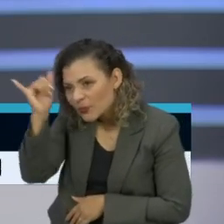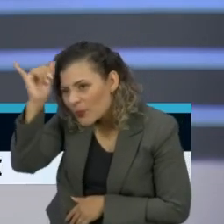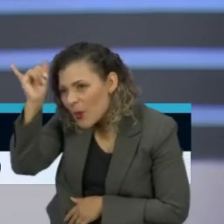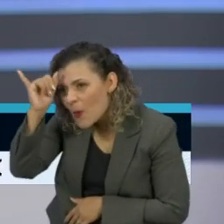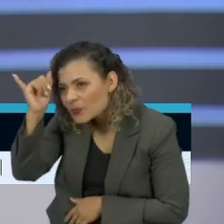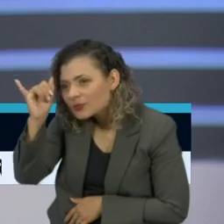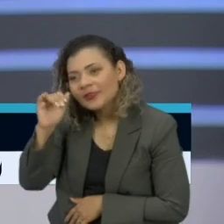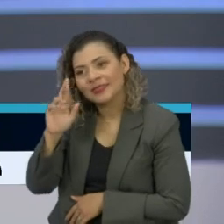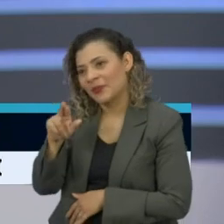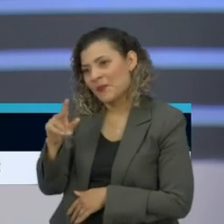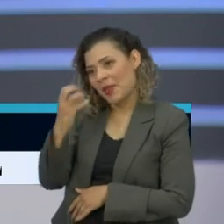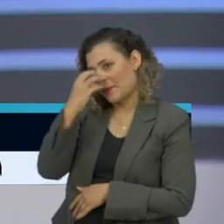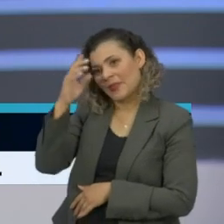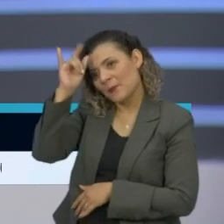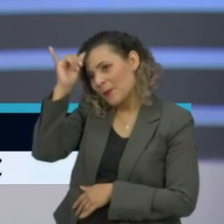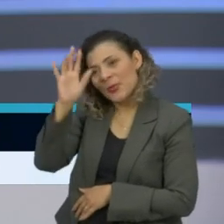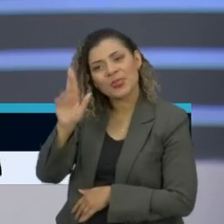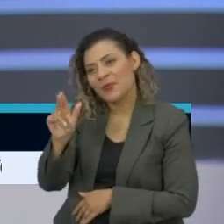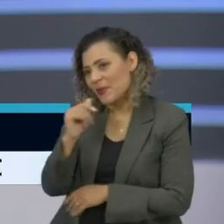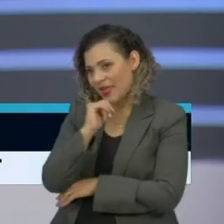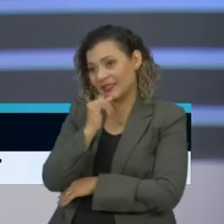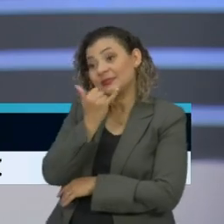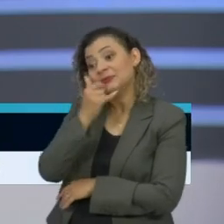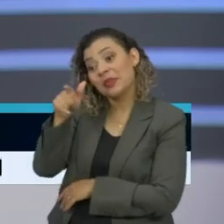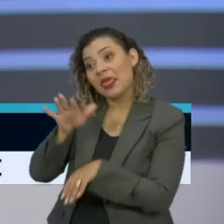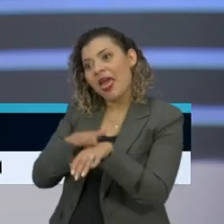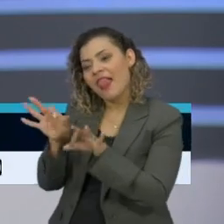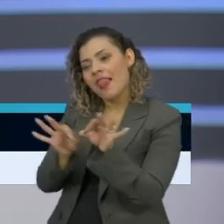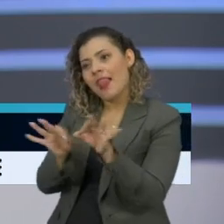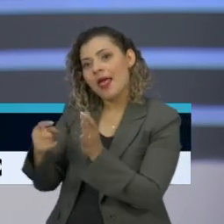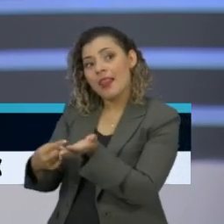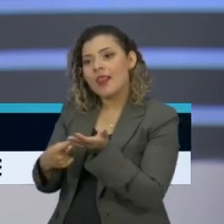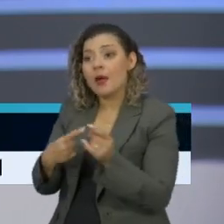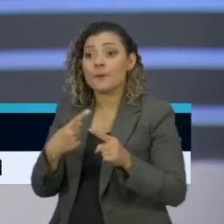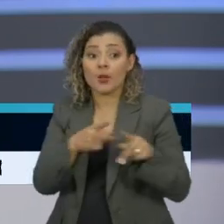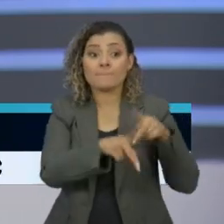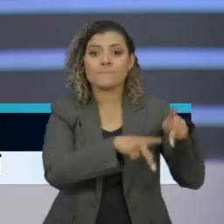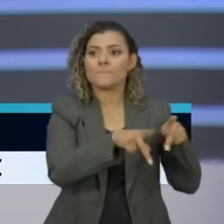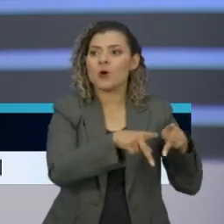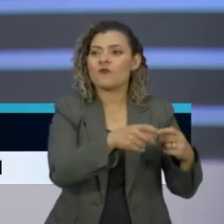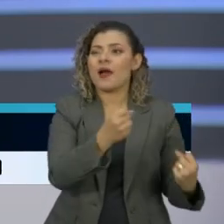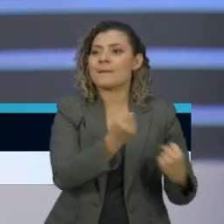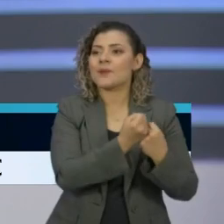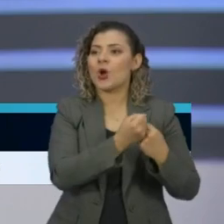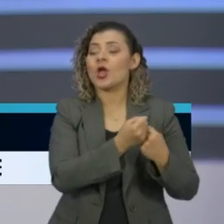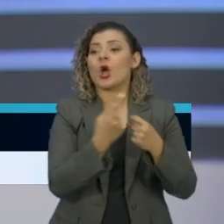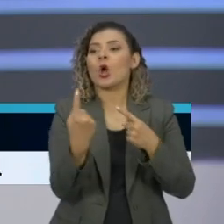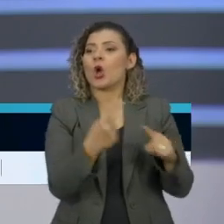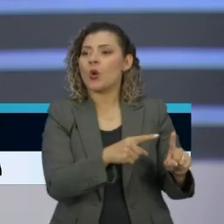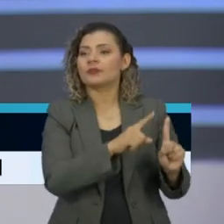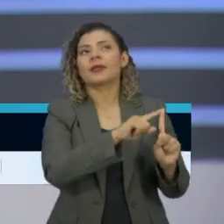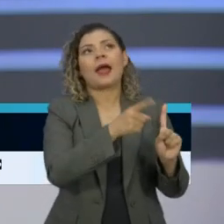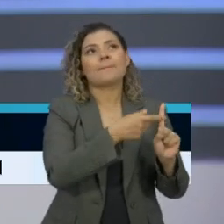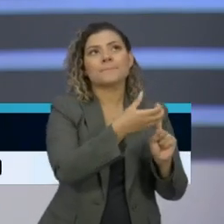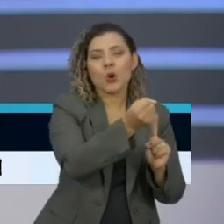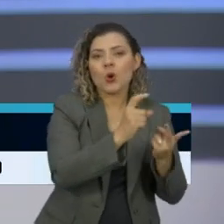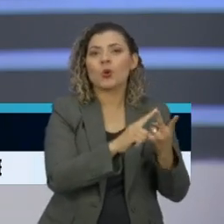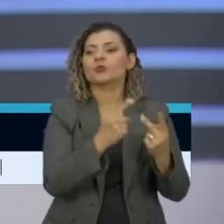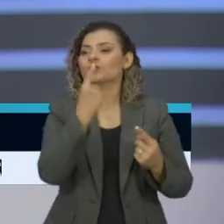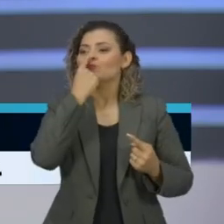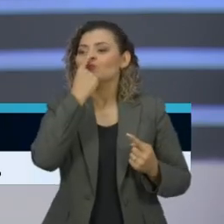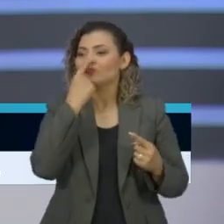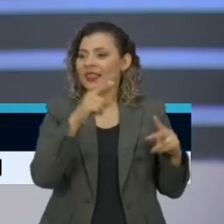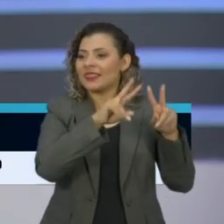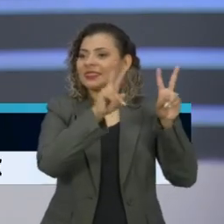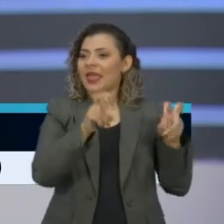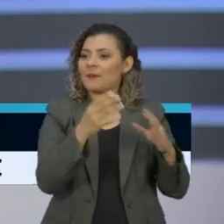barra, indicar, primeiro, isso alinha o eleitorado vai ficar feliz de alguém que defende, que é contrário, que é alinhado a ele na questão de